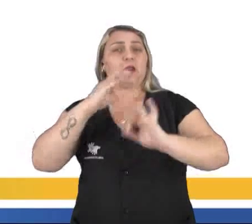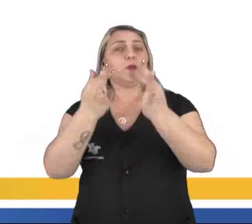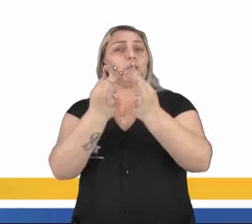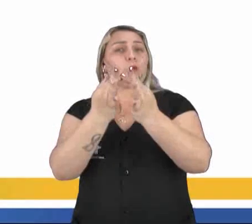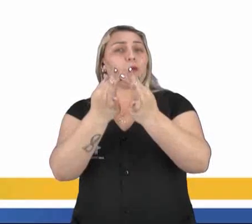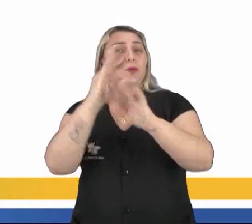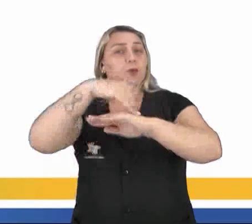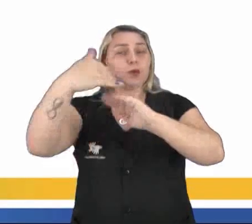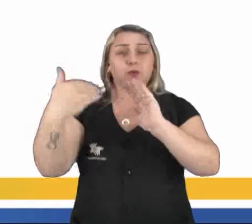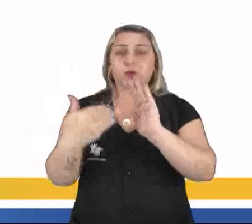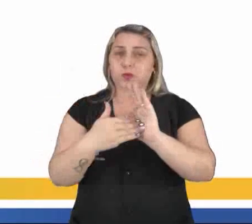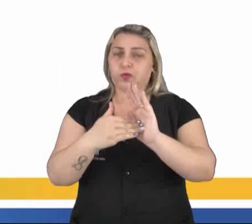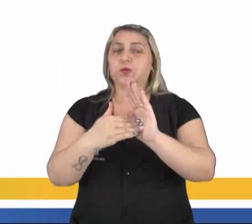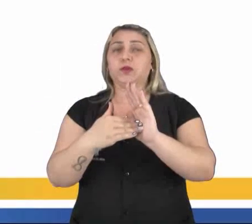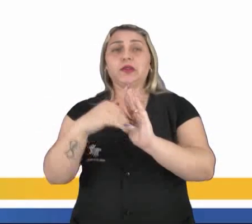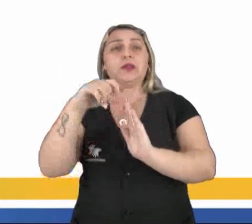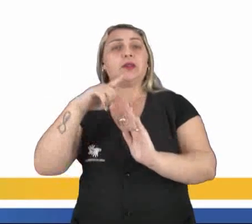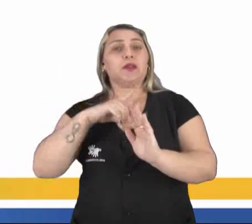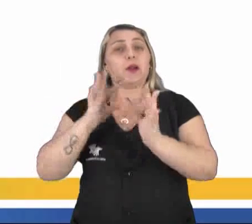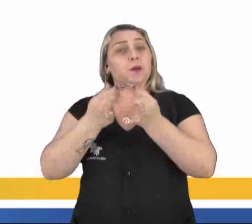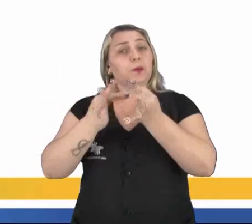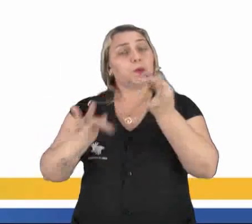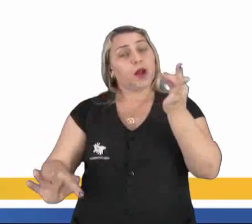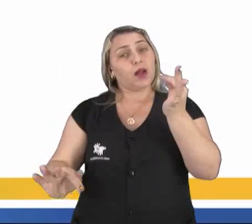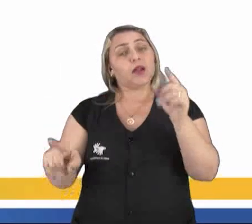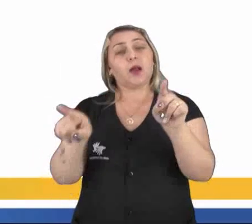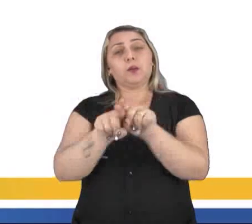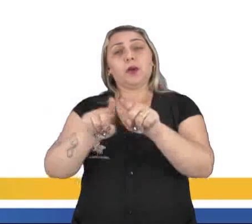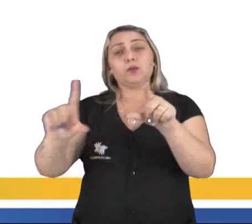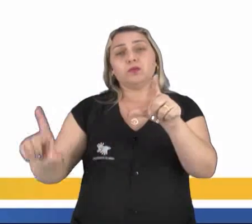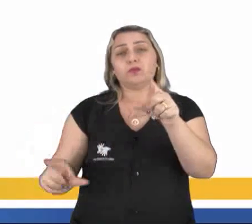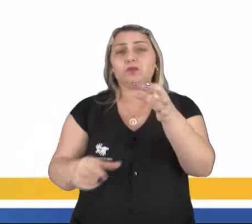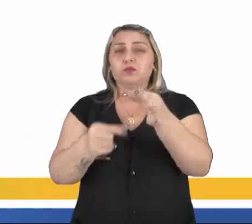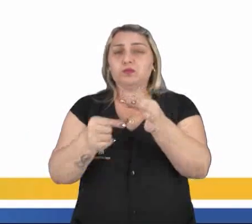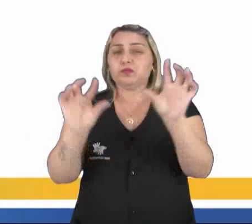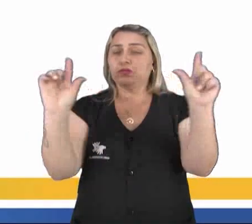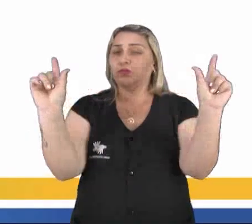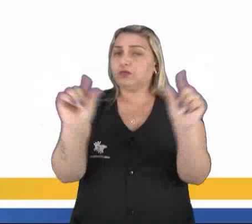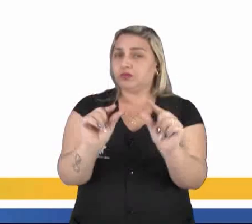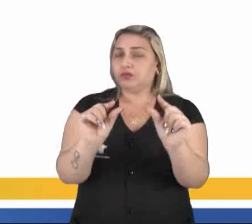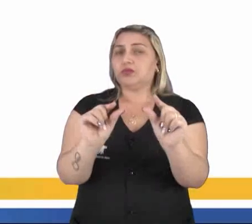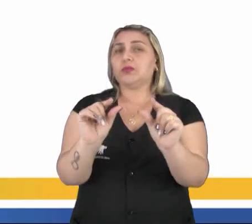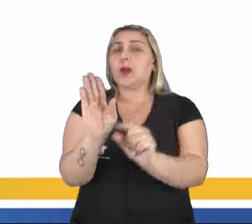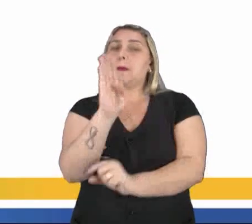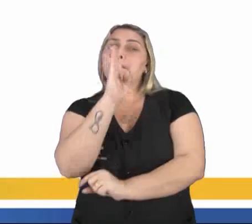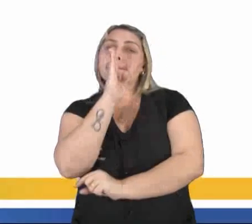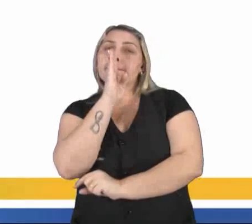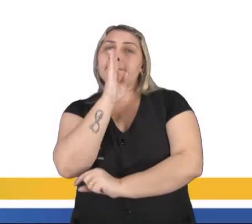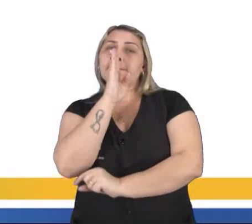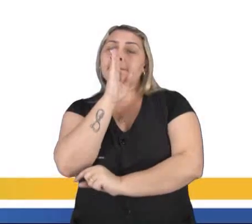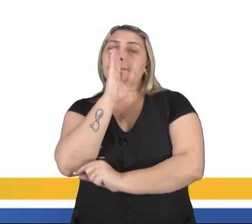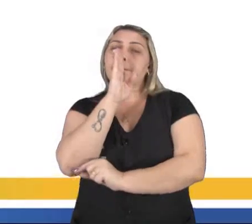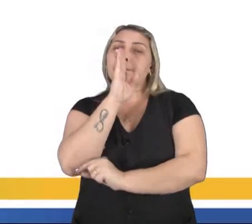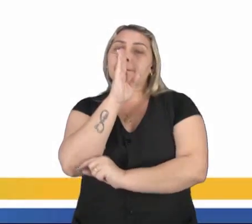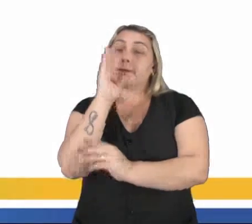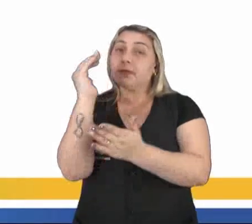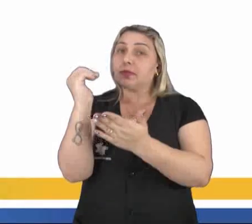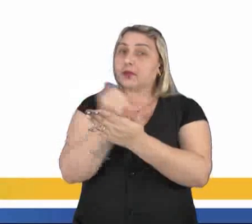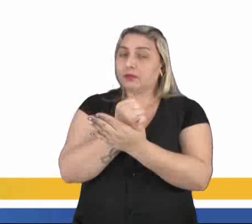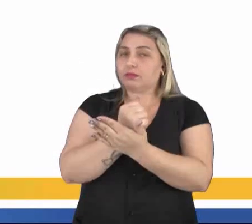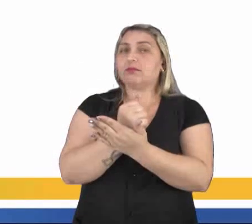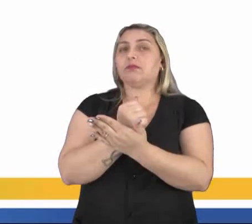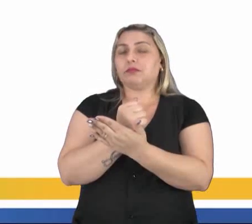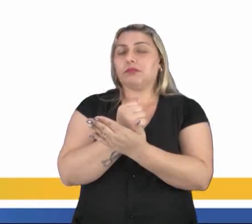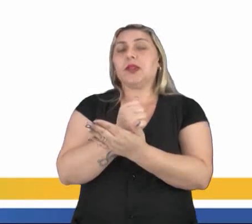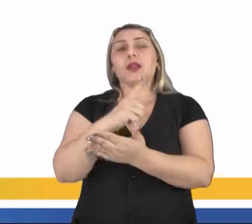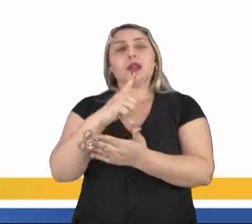completo, tá? Ela pode ser extensa, como ela pode ser apenas uma palavra, como silêncio, socorro, ela tem um